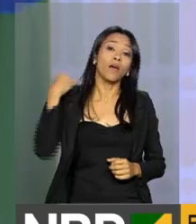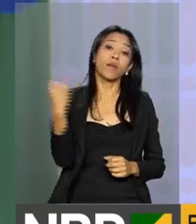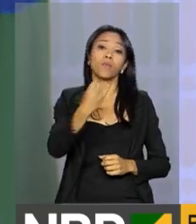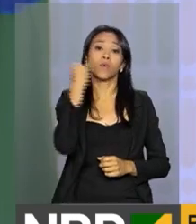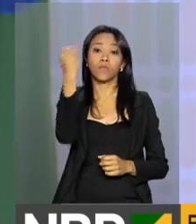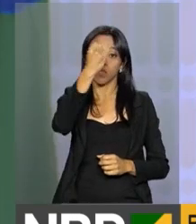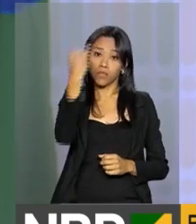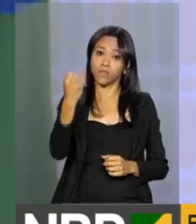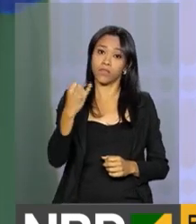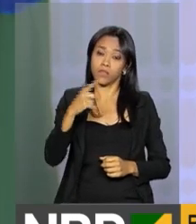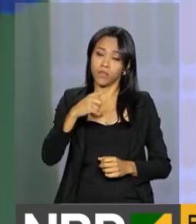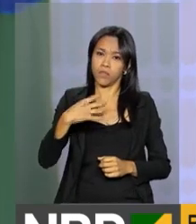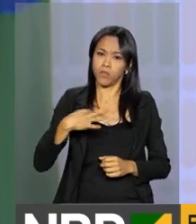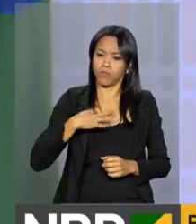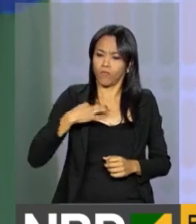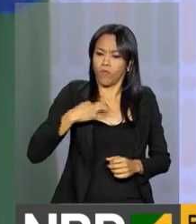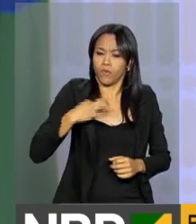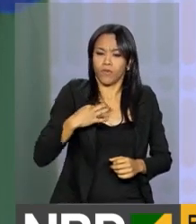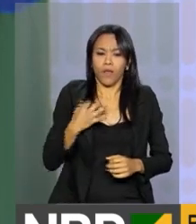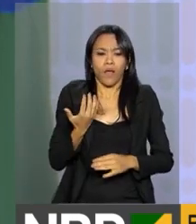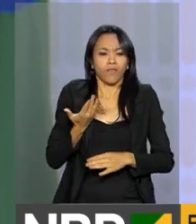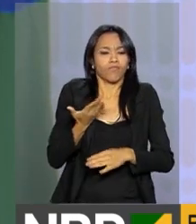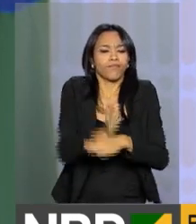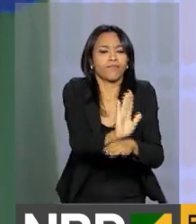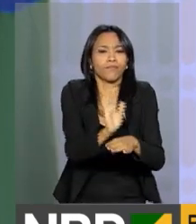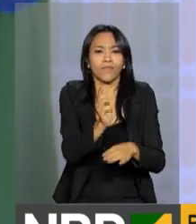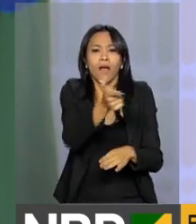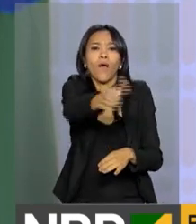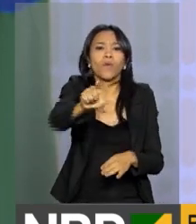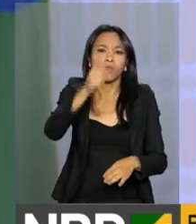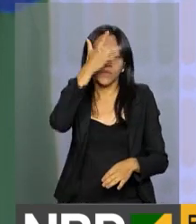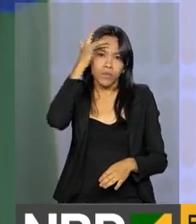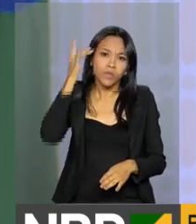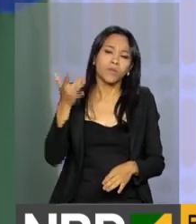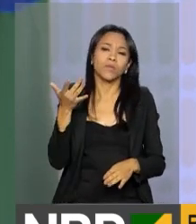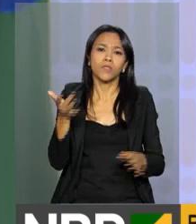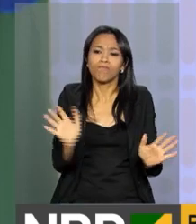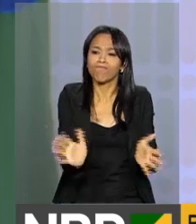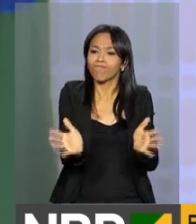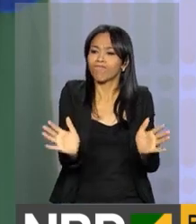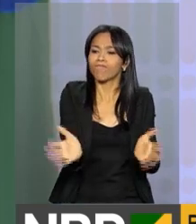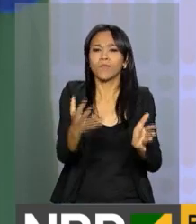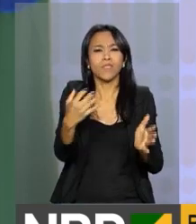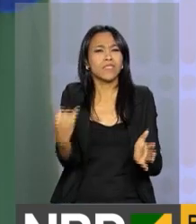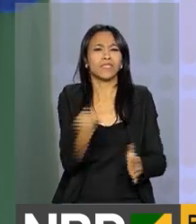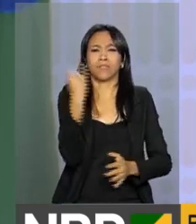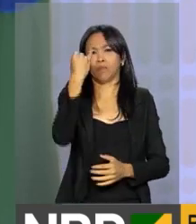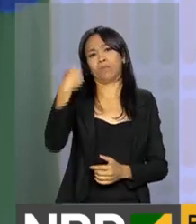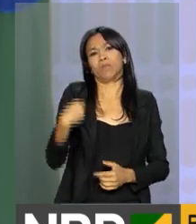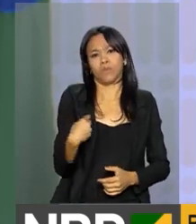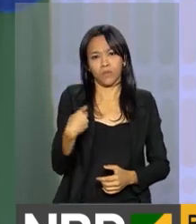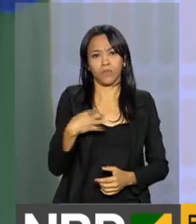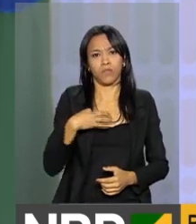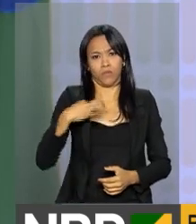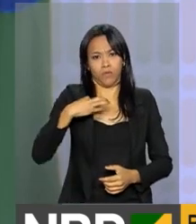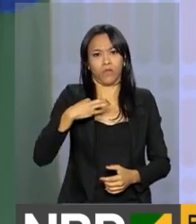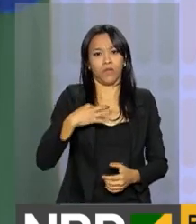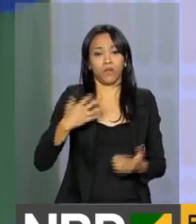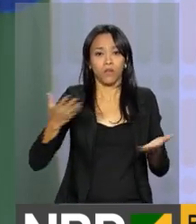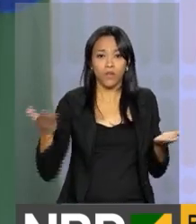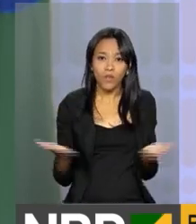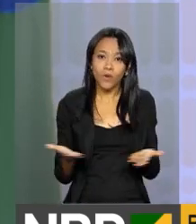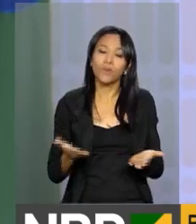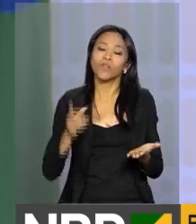da solidariedade no país, a importância do voluntário, aquilo que hoje